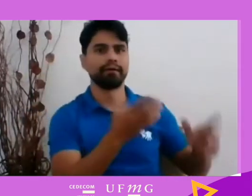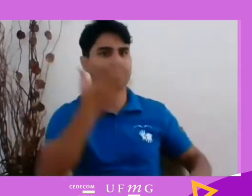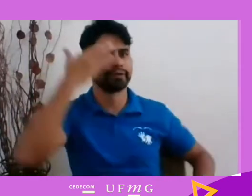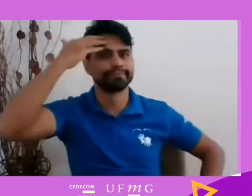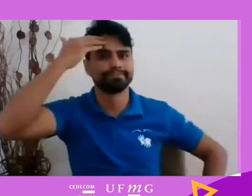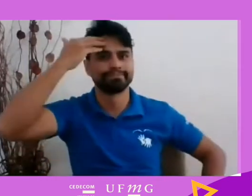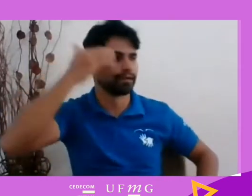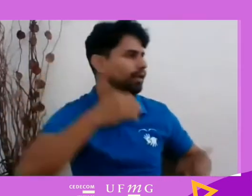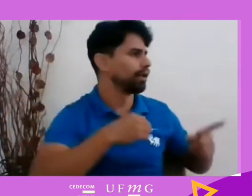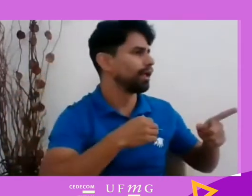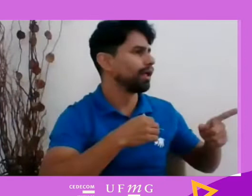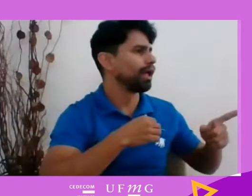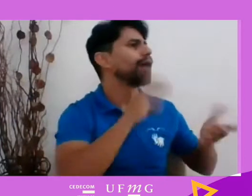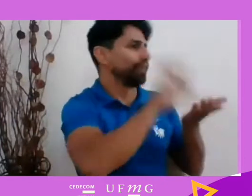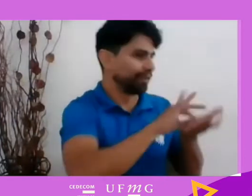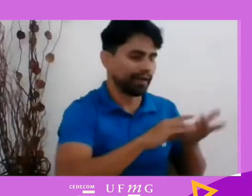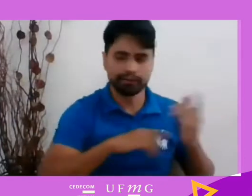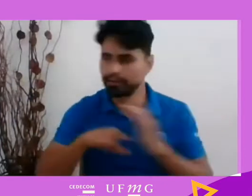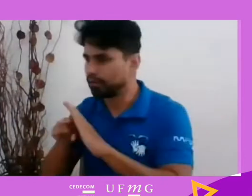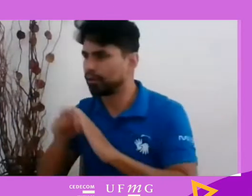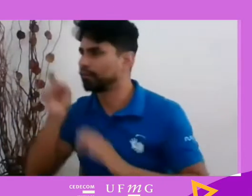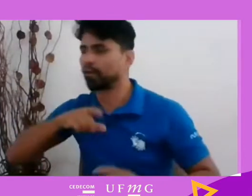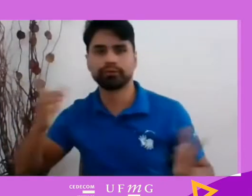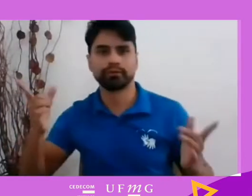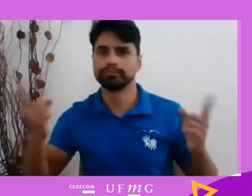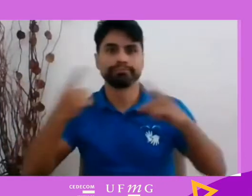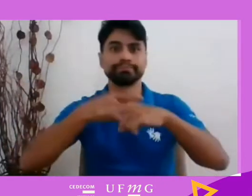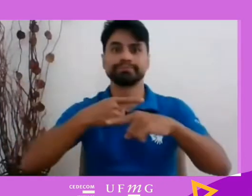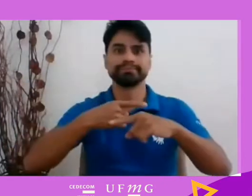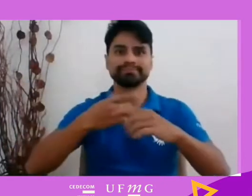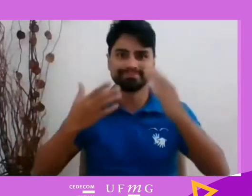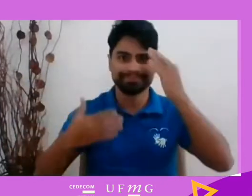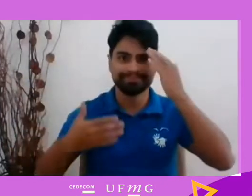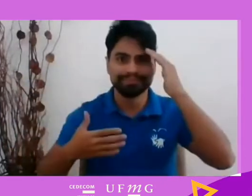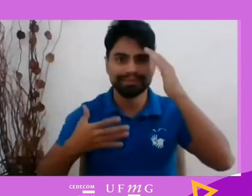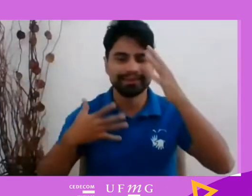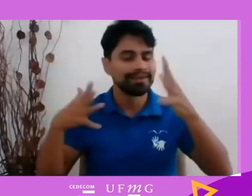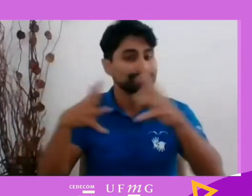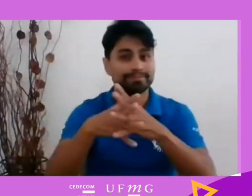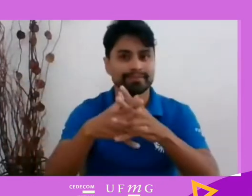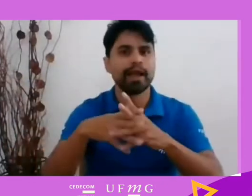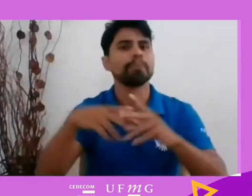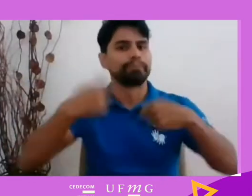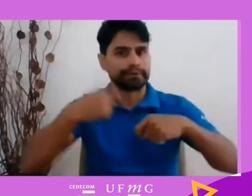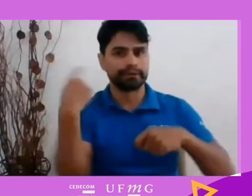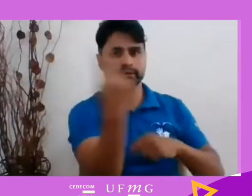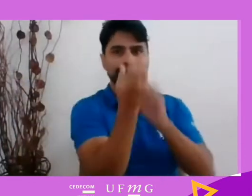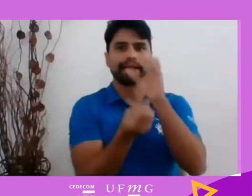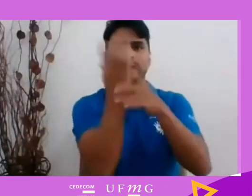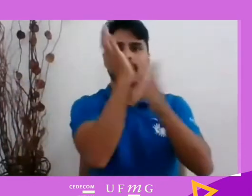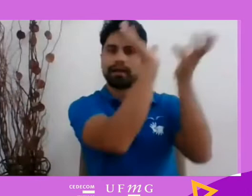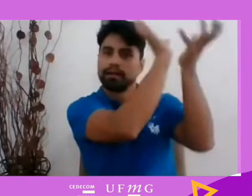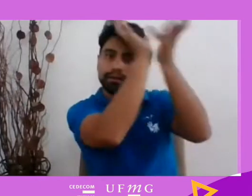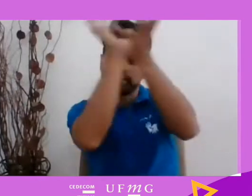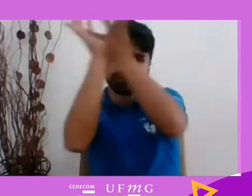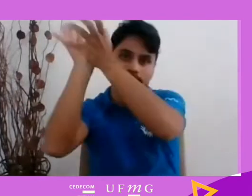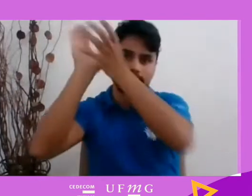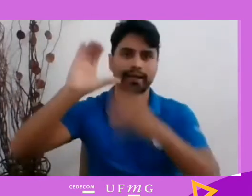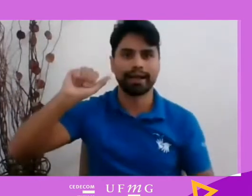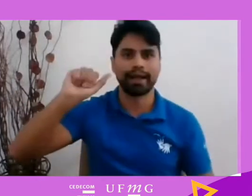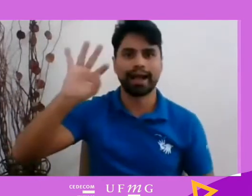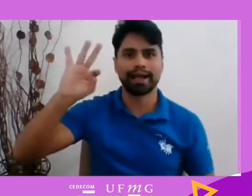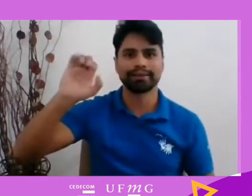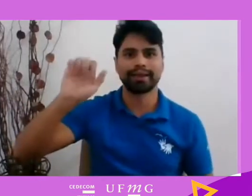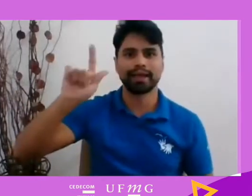gente entende nesse cenário? Que é preciso categorizar essas informações e as pessoas têm que